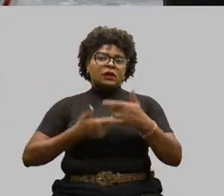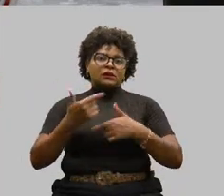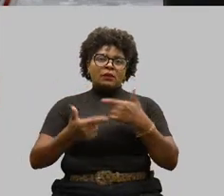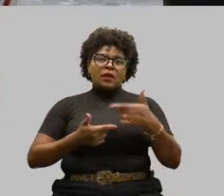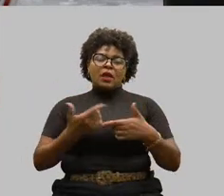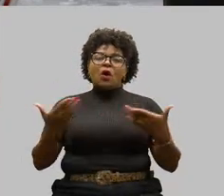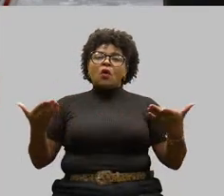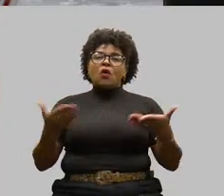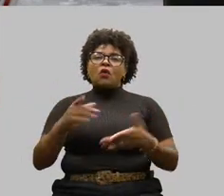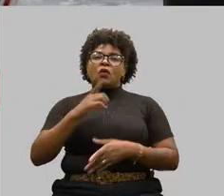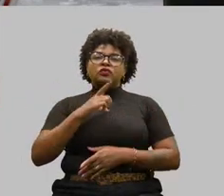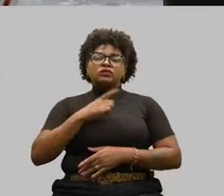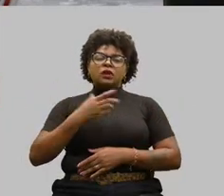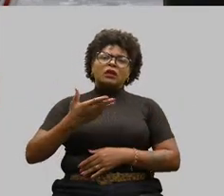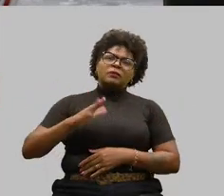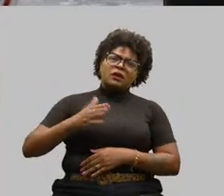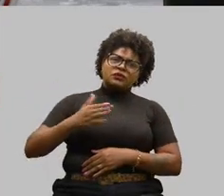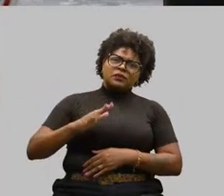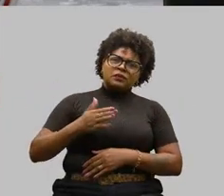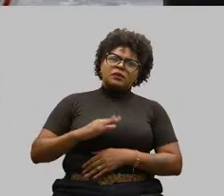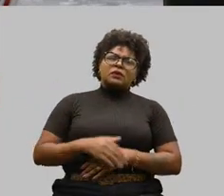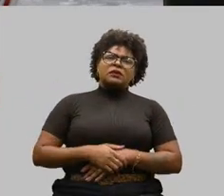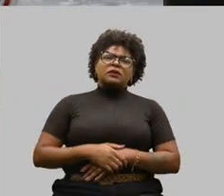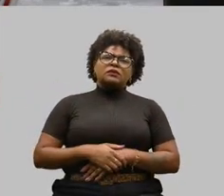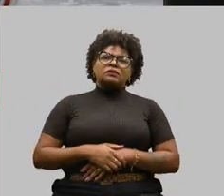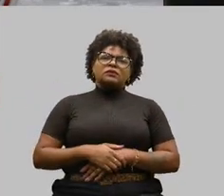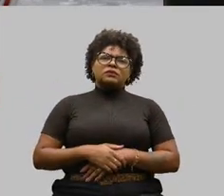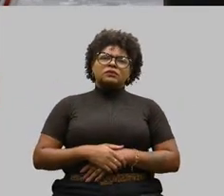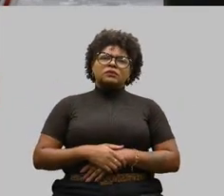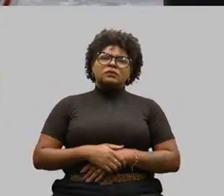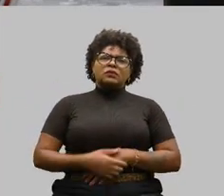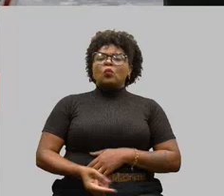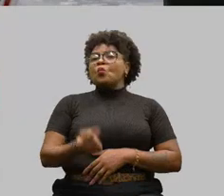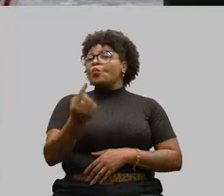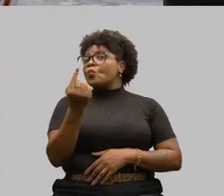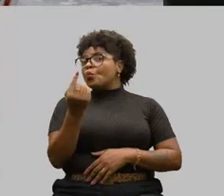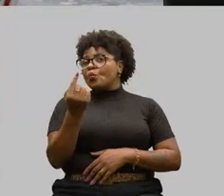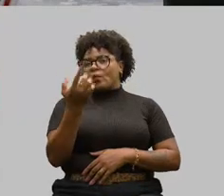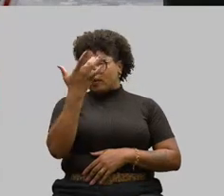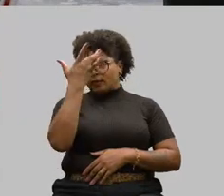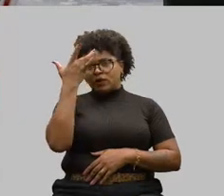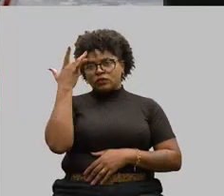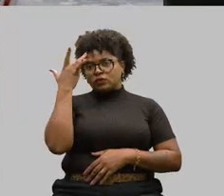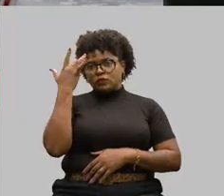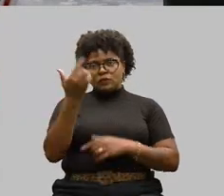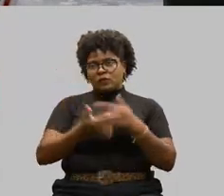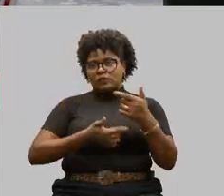nós temos em média apenas uma pessoa trabalhando